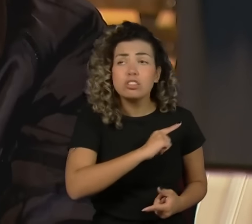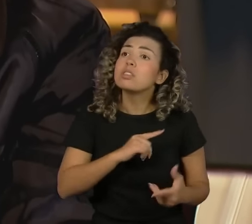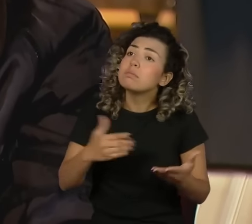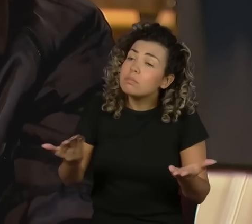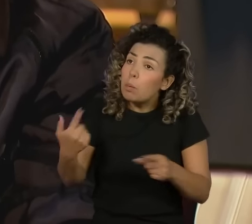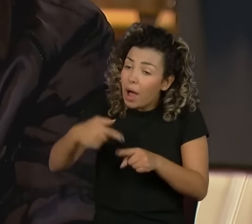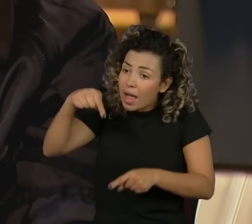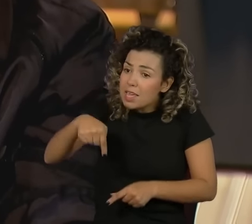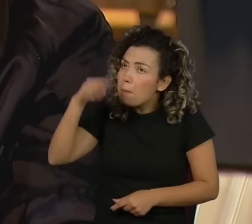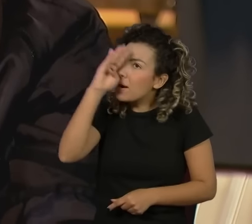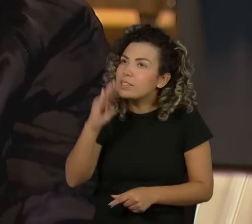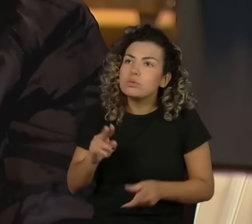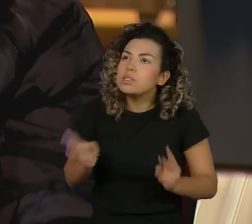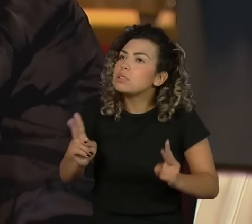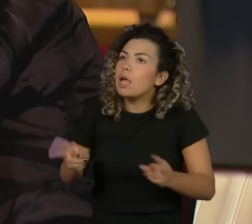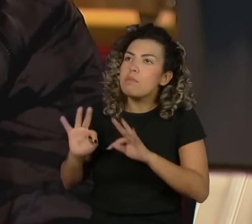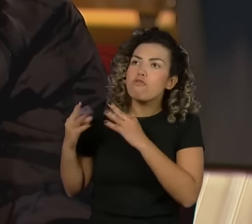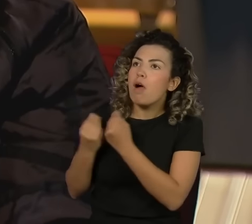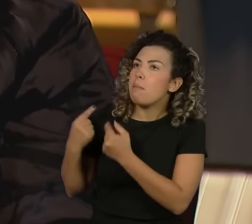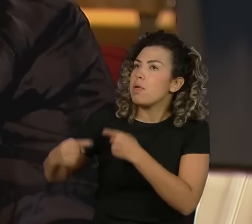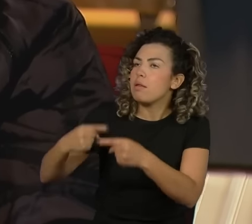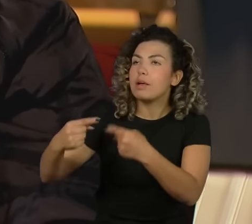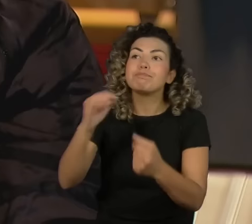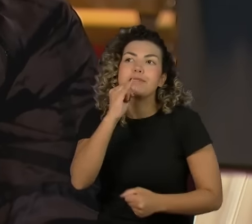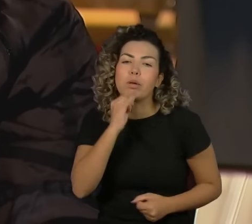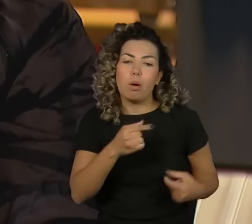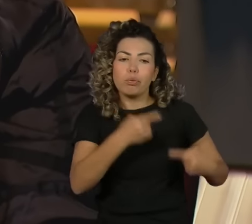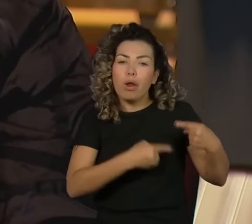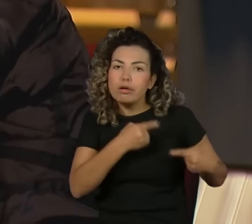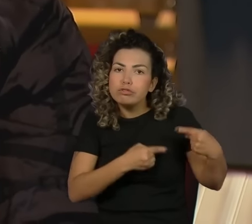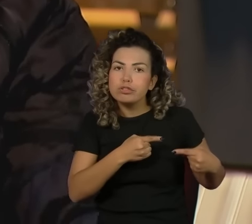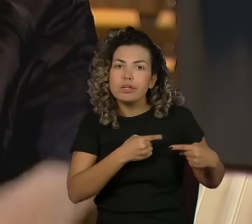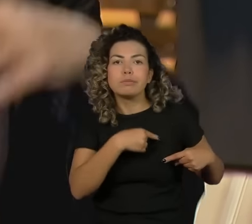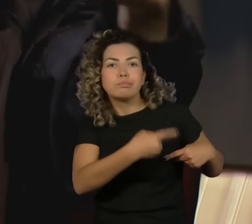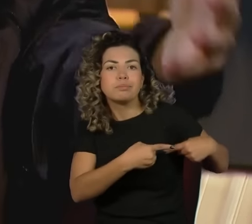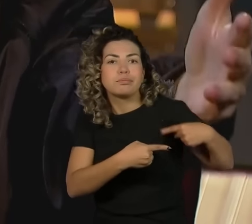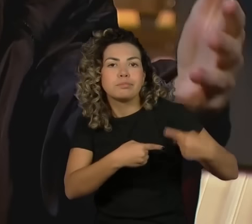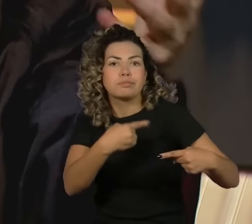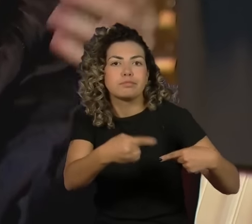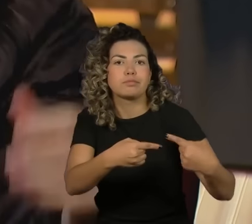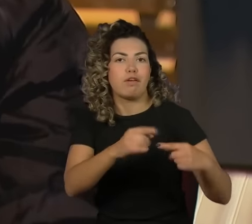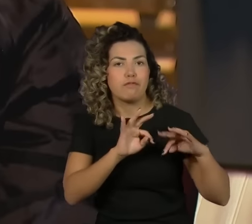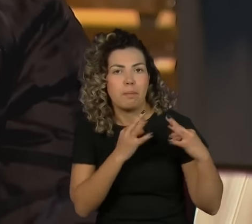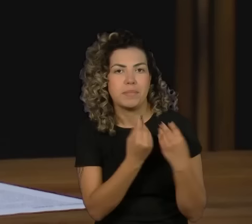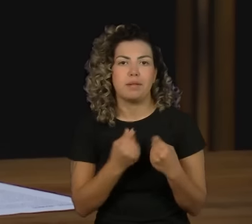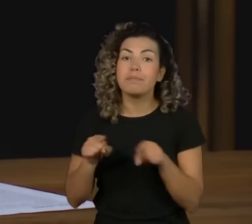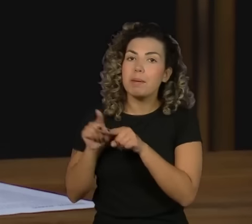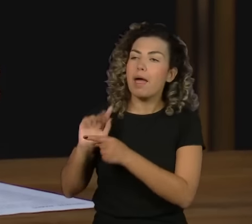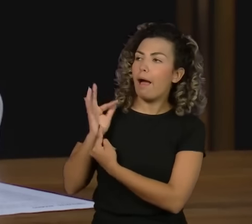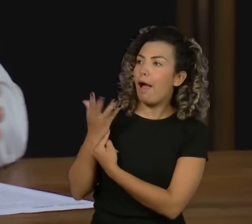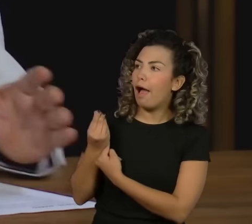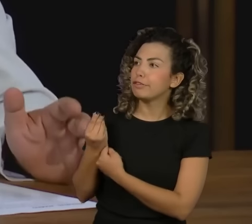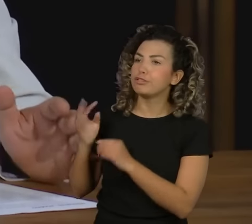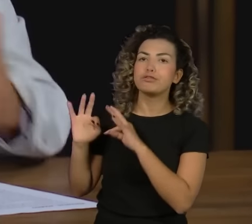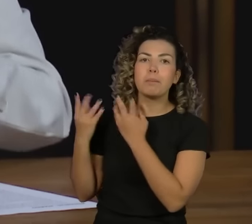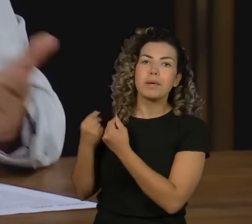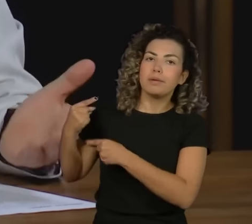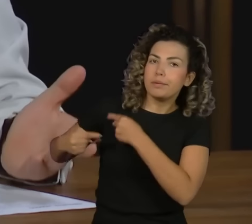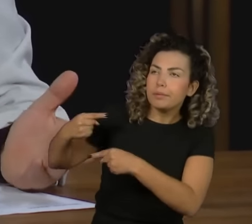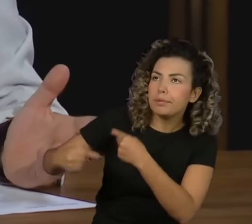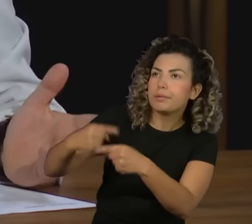famílias. Seja da família política, dos políticos, dos filhos dos políticos, seja dos artistas. E o que isso causa